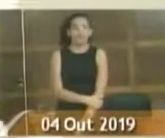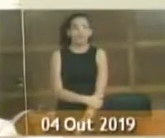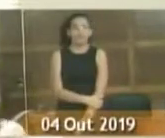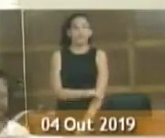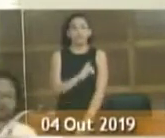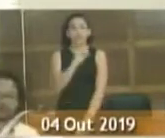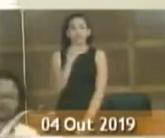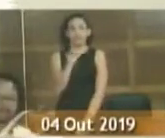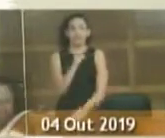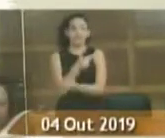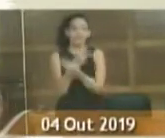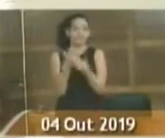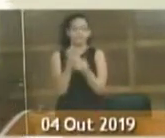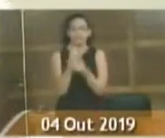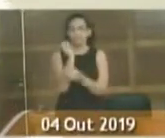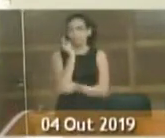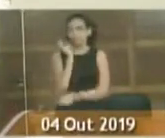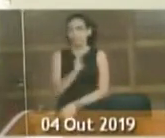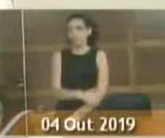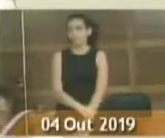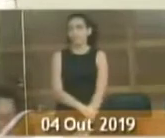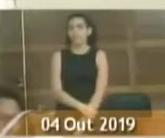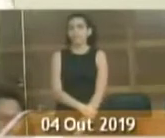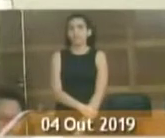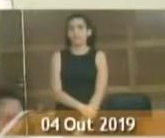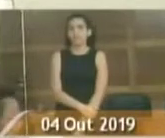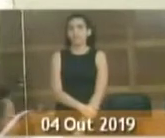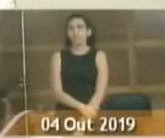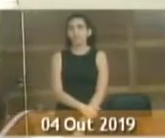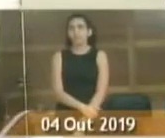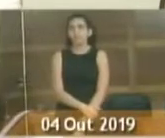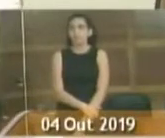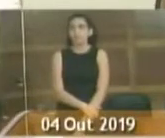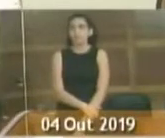Jacob, Romeu, Elvis Presley,